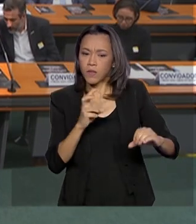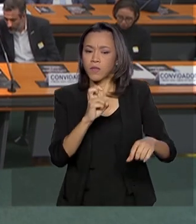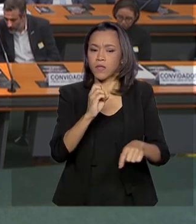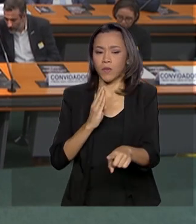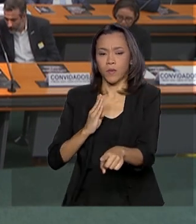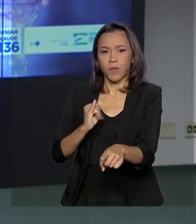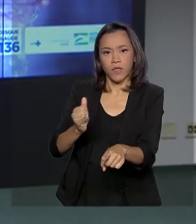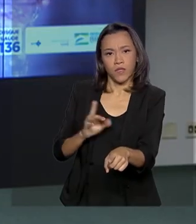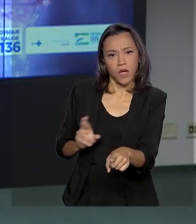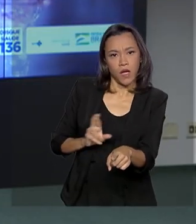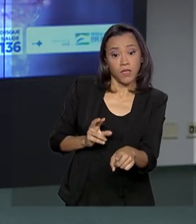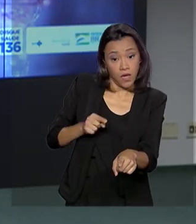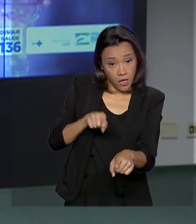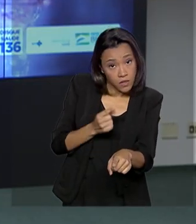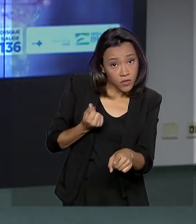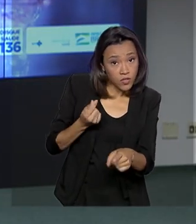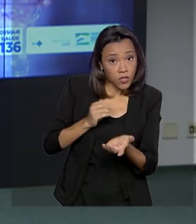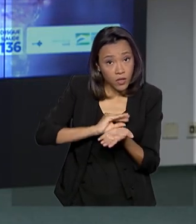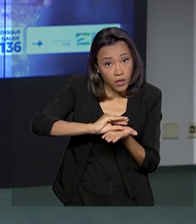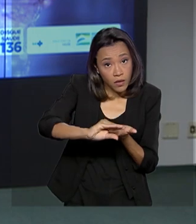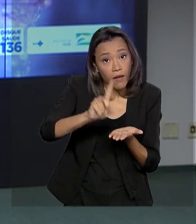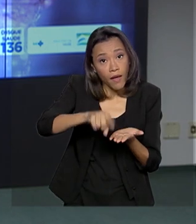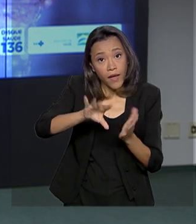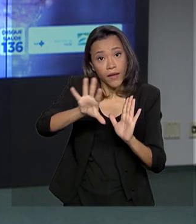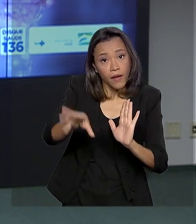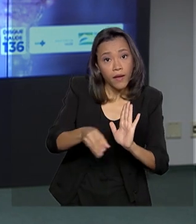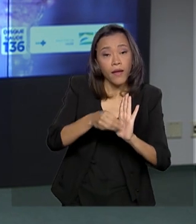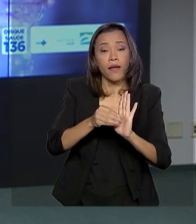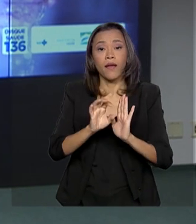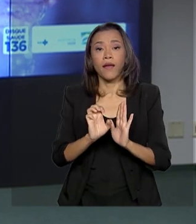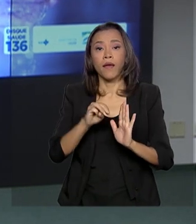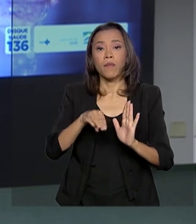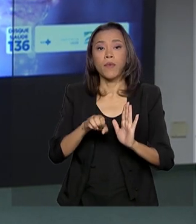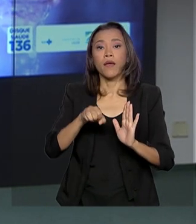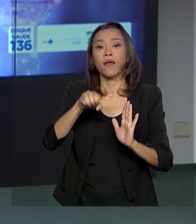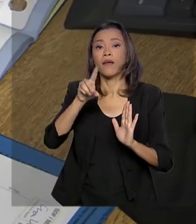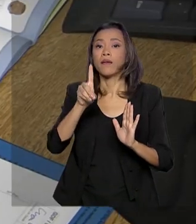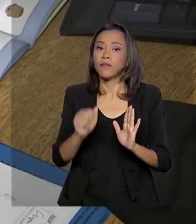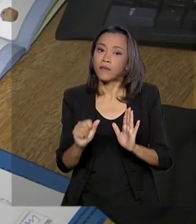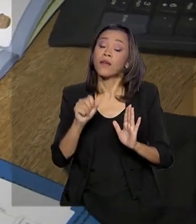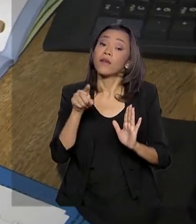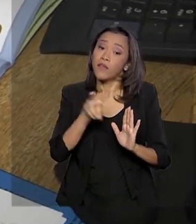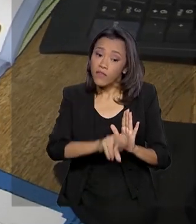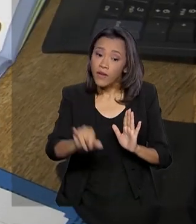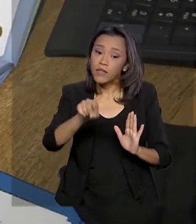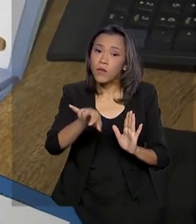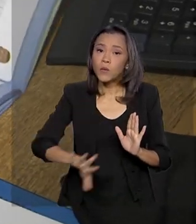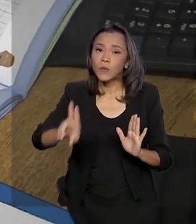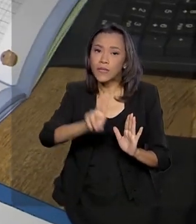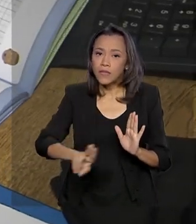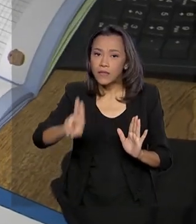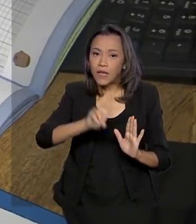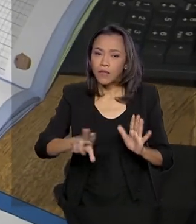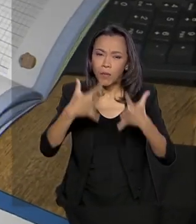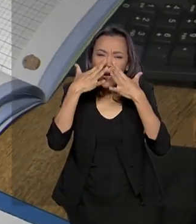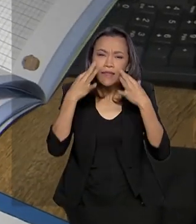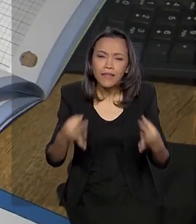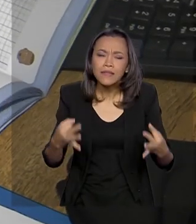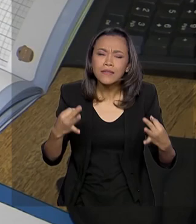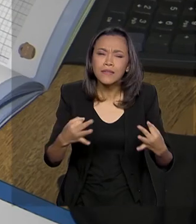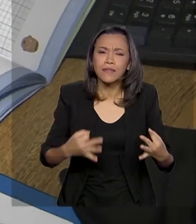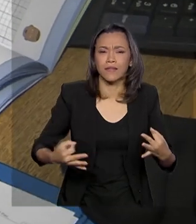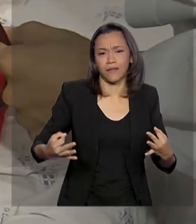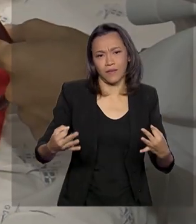de reais o recurso virar de emendas da relatoria da câmara dos deputados e será utilizado na atenção primária